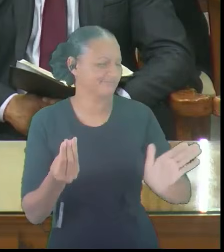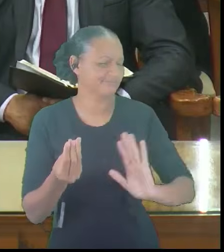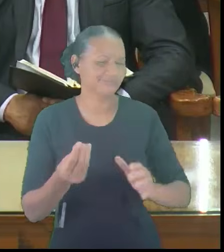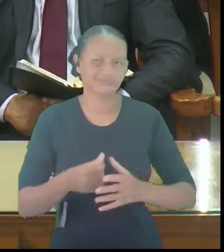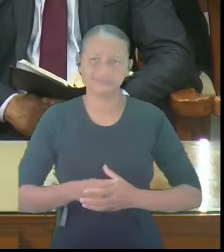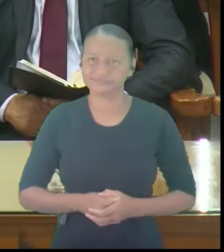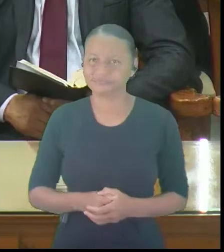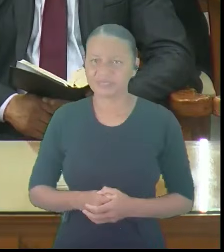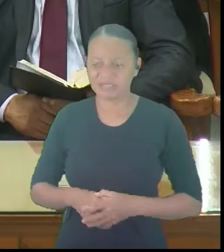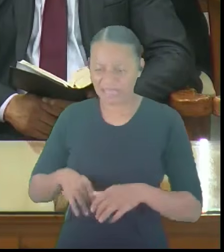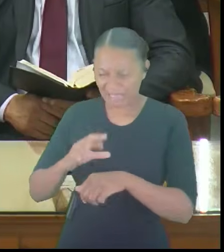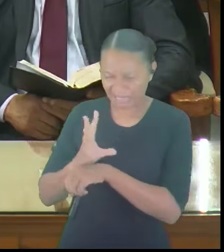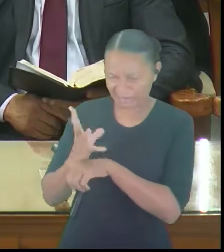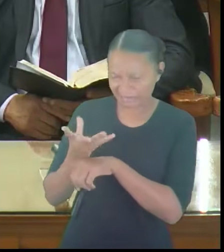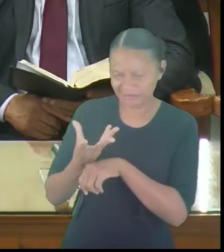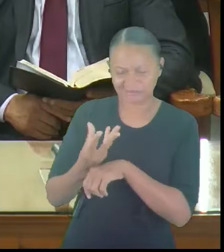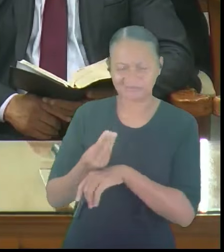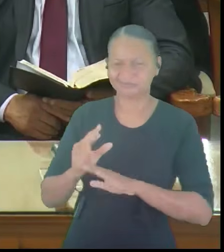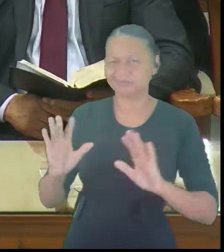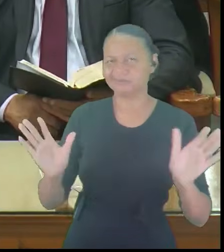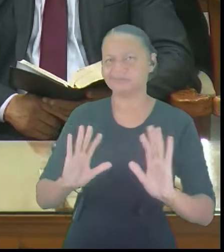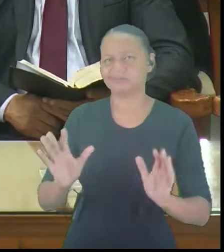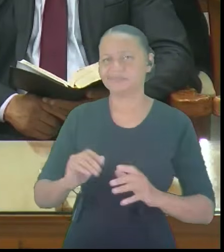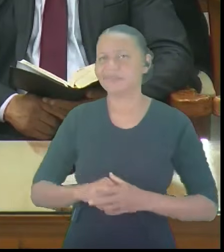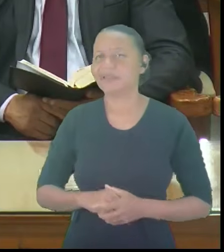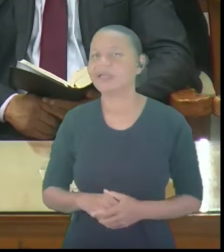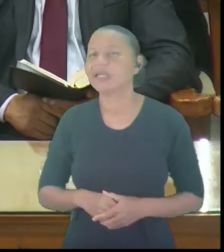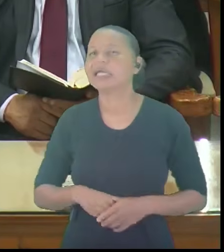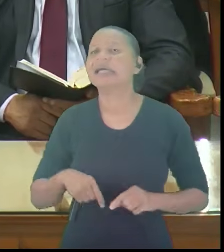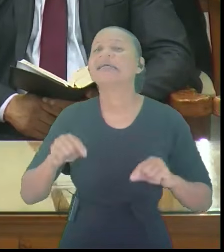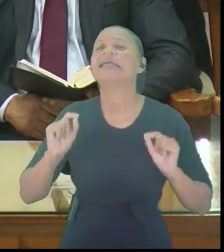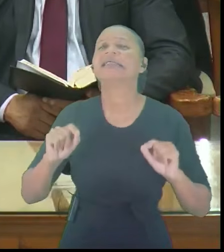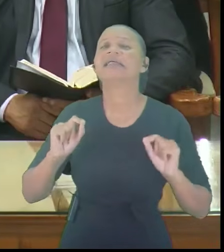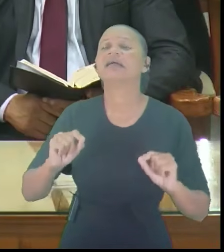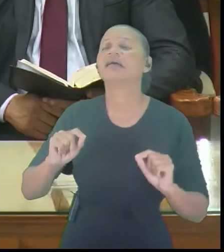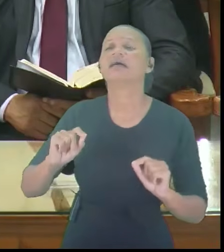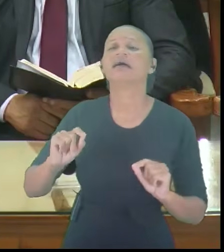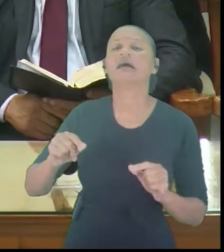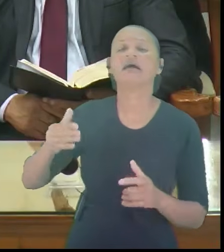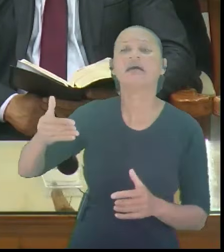prejuízo. De quem foi o prejuízo naquela